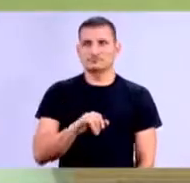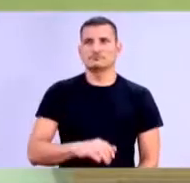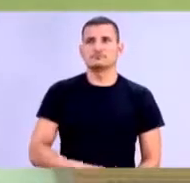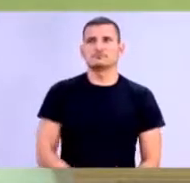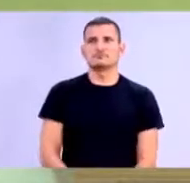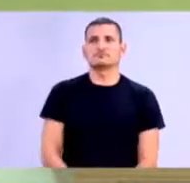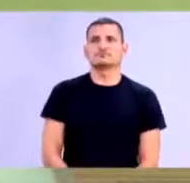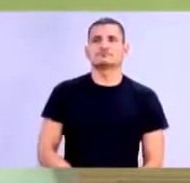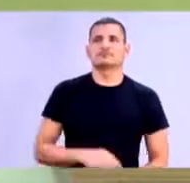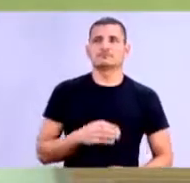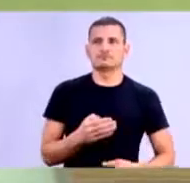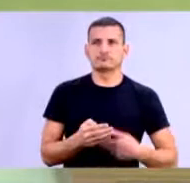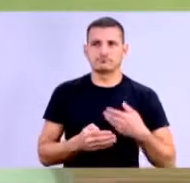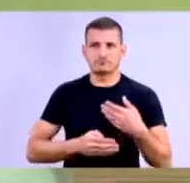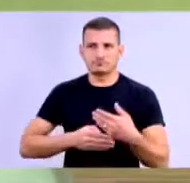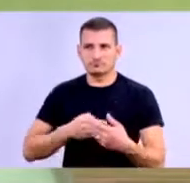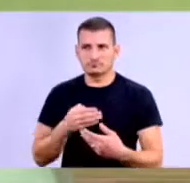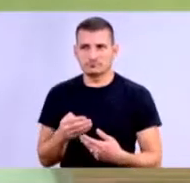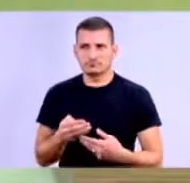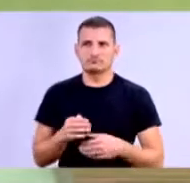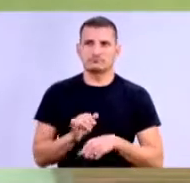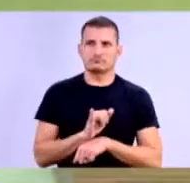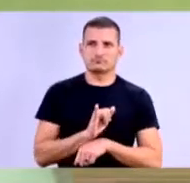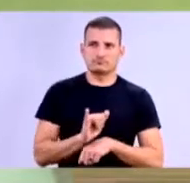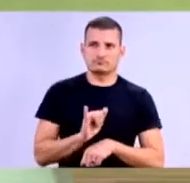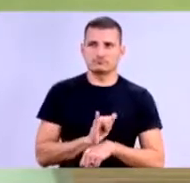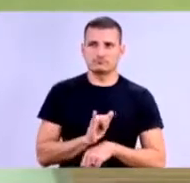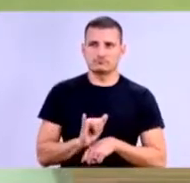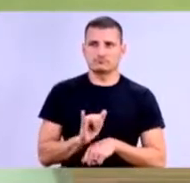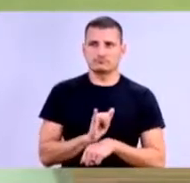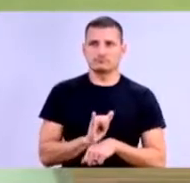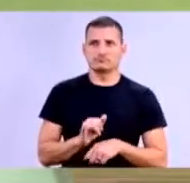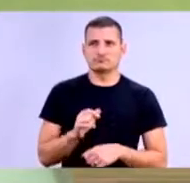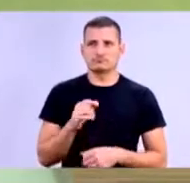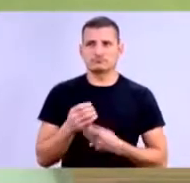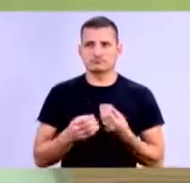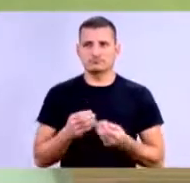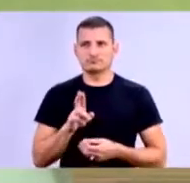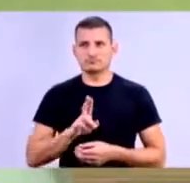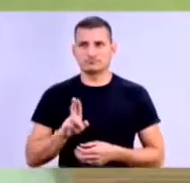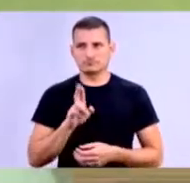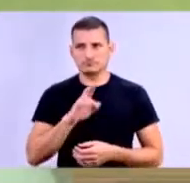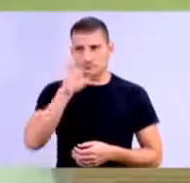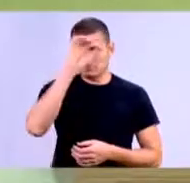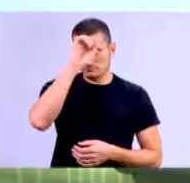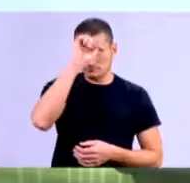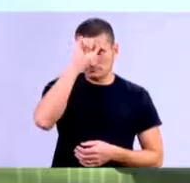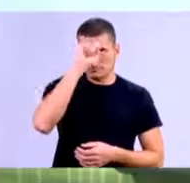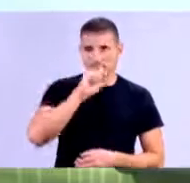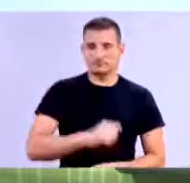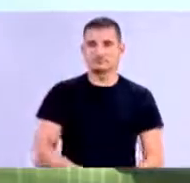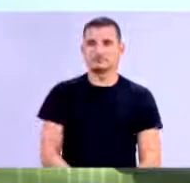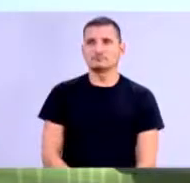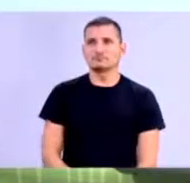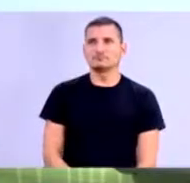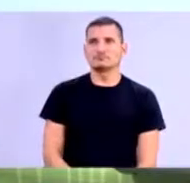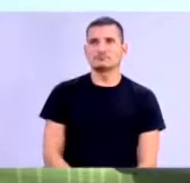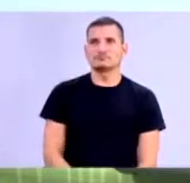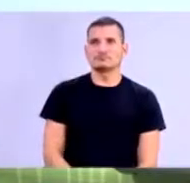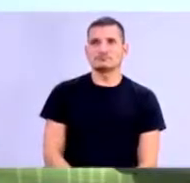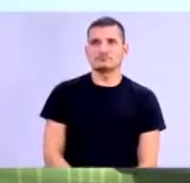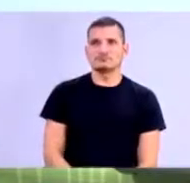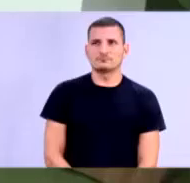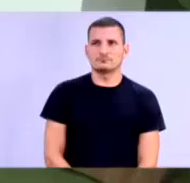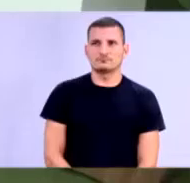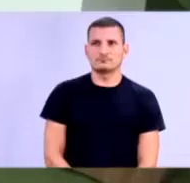processos, técnicas, maneiras que utilizamos para poder aprender. Olha, eles realmente assistiram nossas aulas. Também